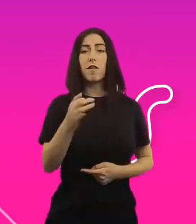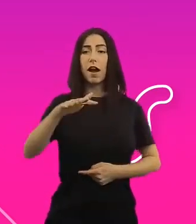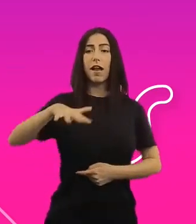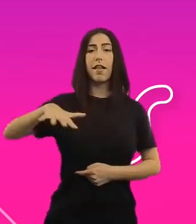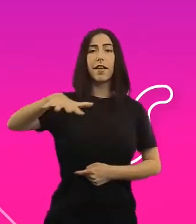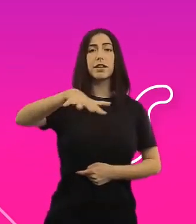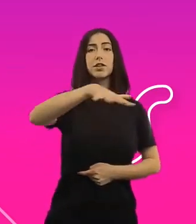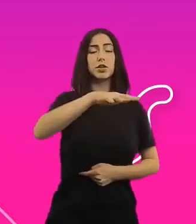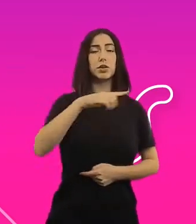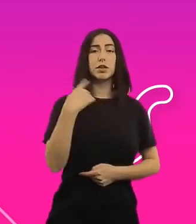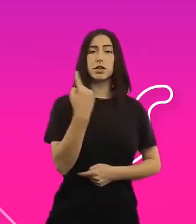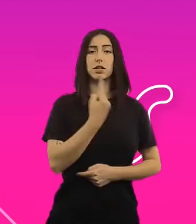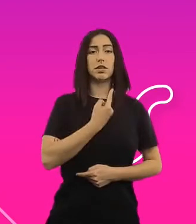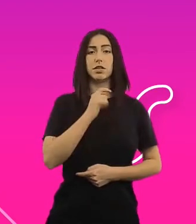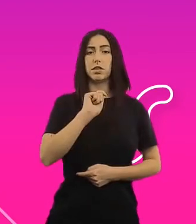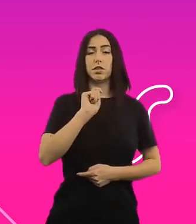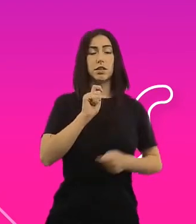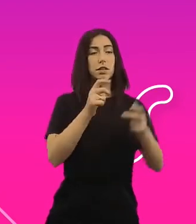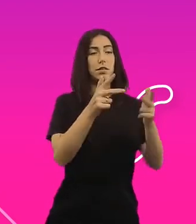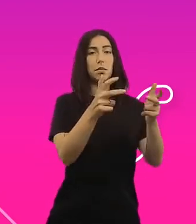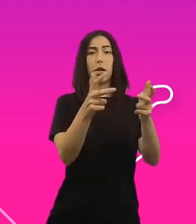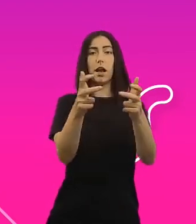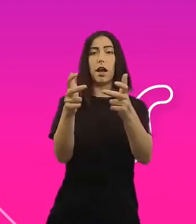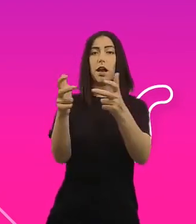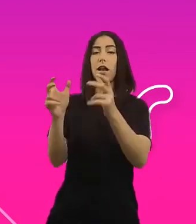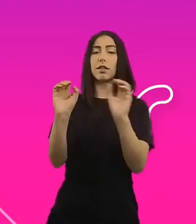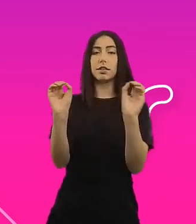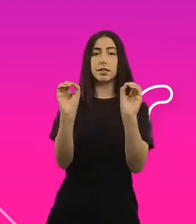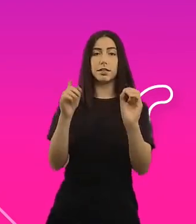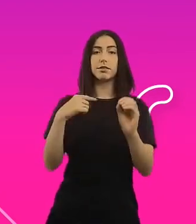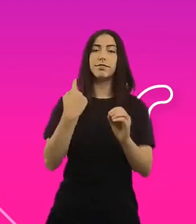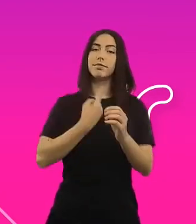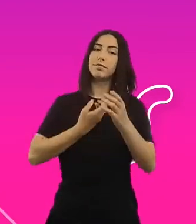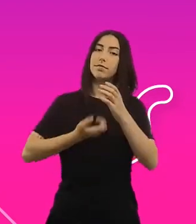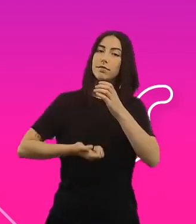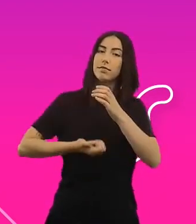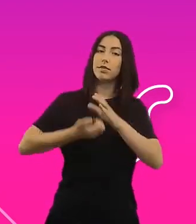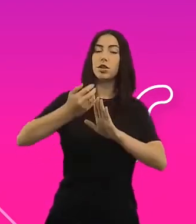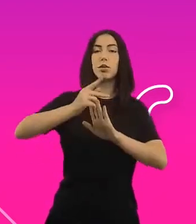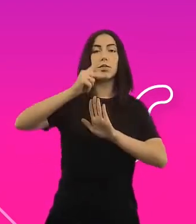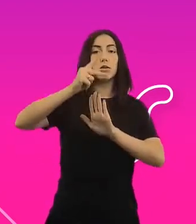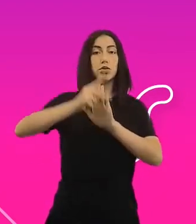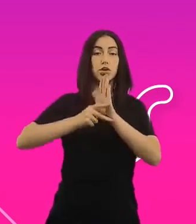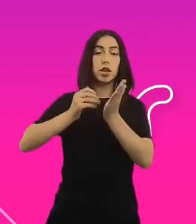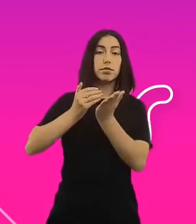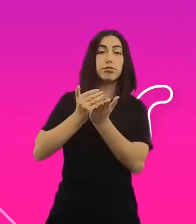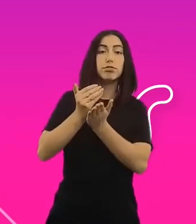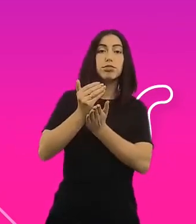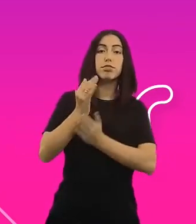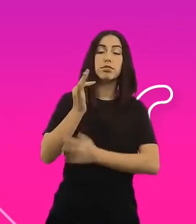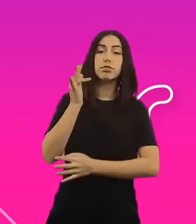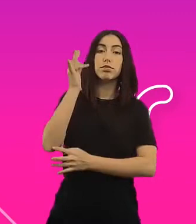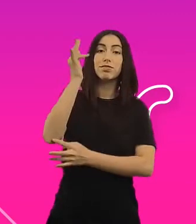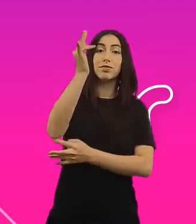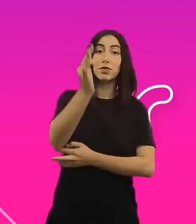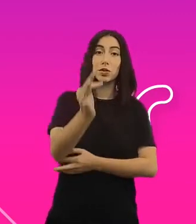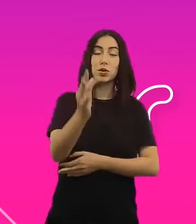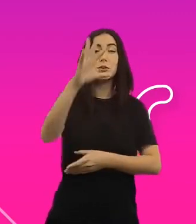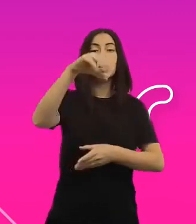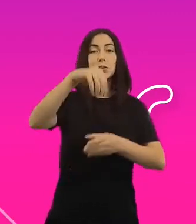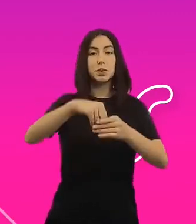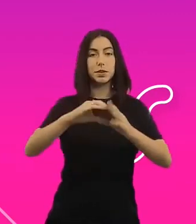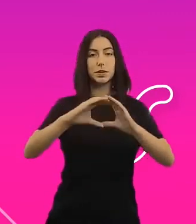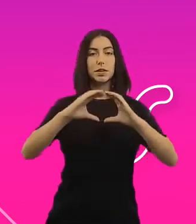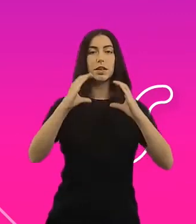nós idealizamos um projeto que vai trabalhar a médio e longo prazo nessas comunidades. Então, o Mulheres do